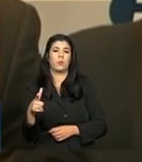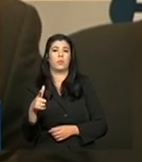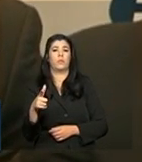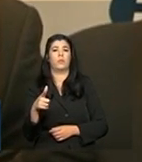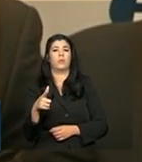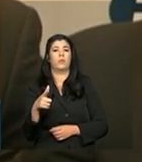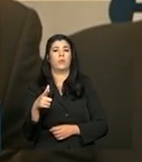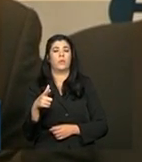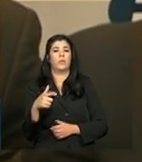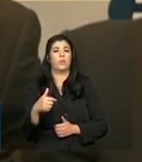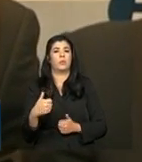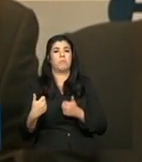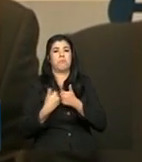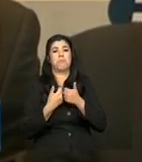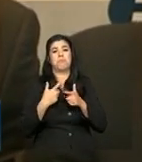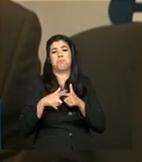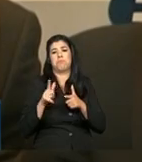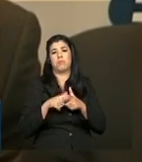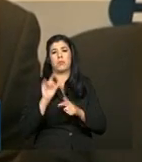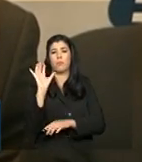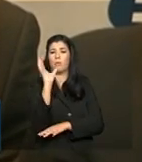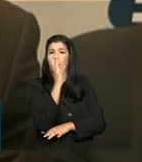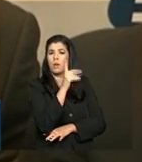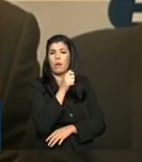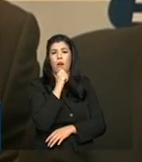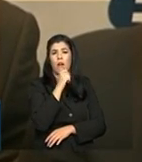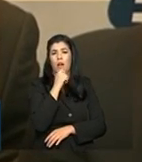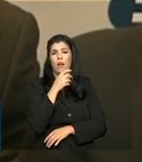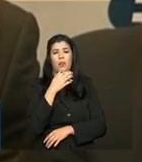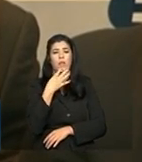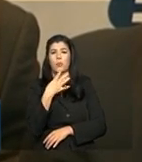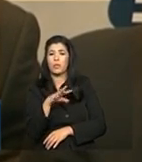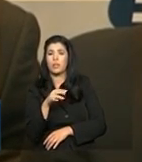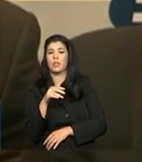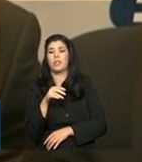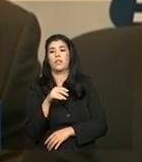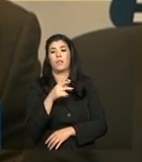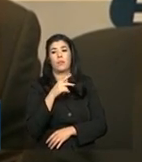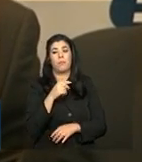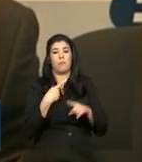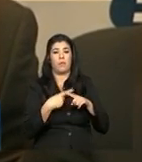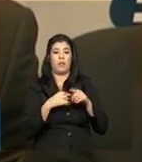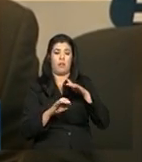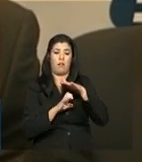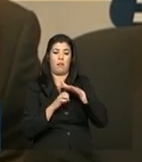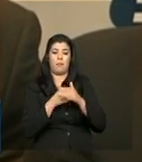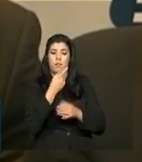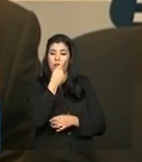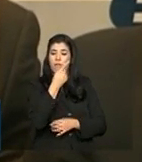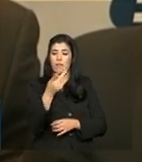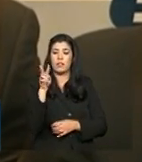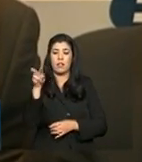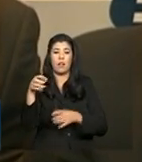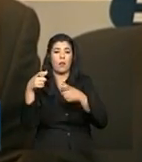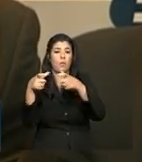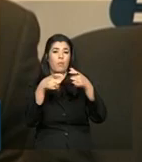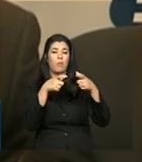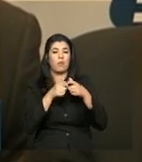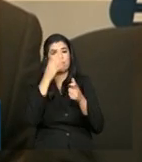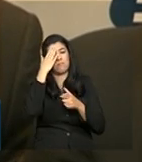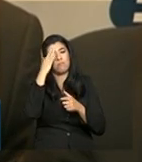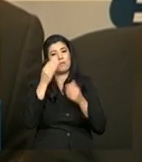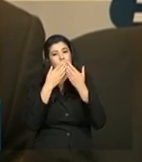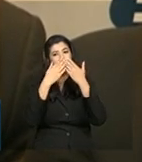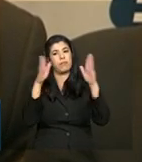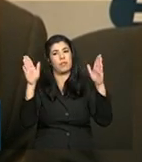algum impedimento ambiental que se apresentou que nós não sabíamos, e eles, quando visitam, eles têm uma noção muito maior. Aí nós